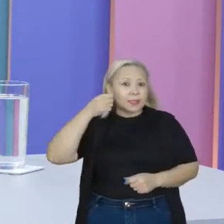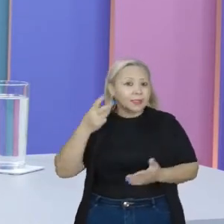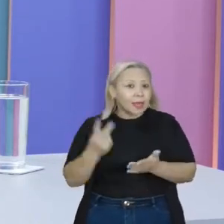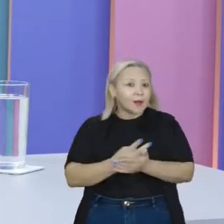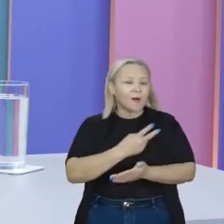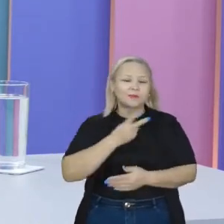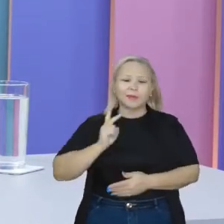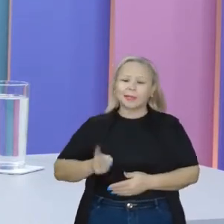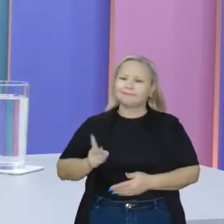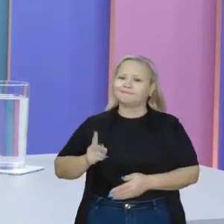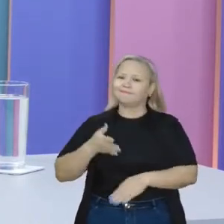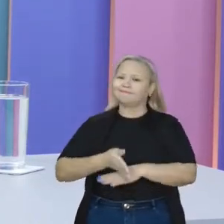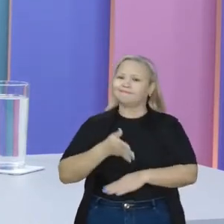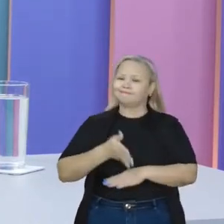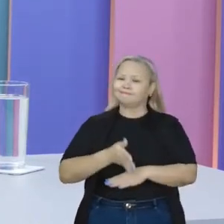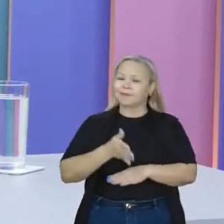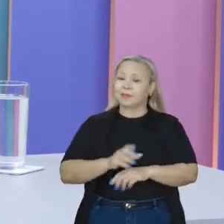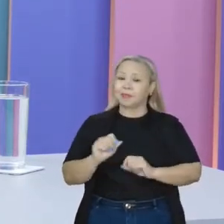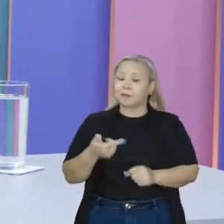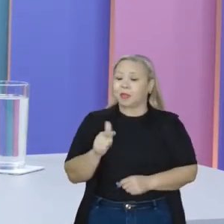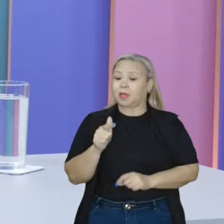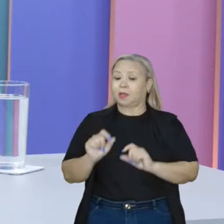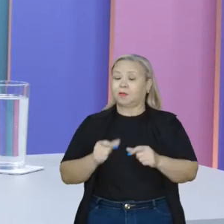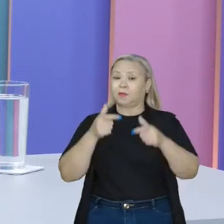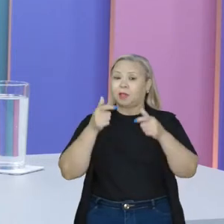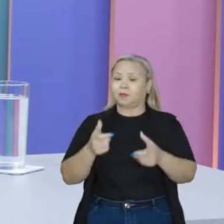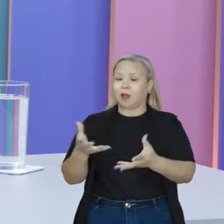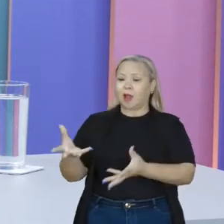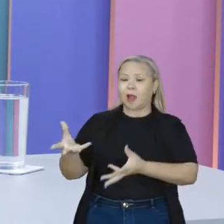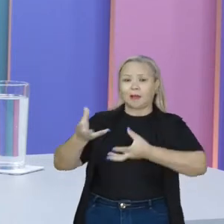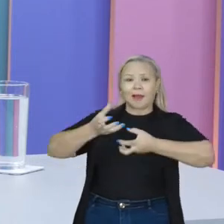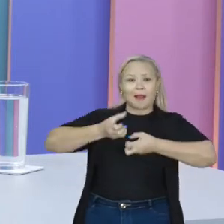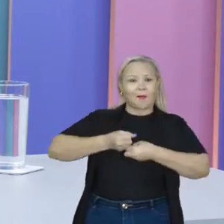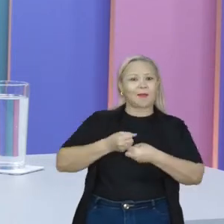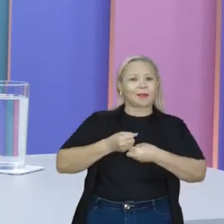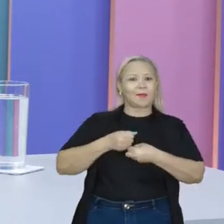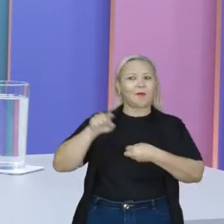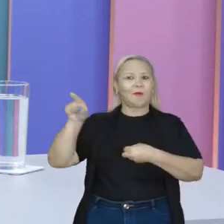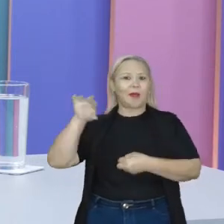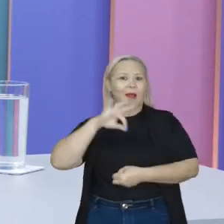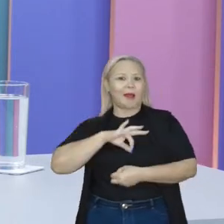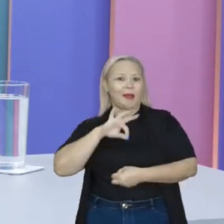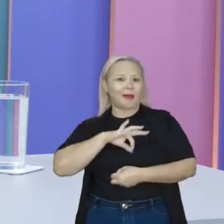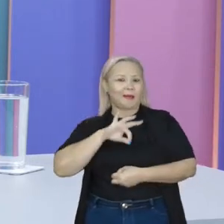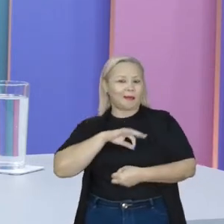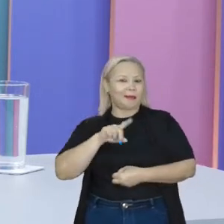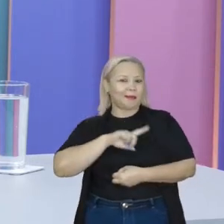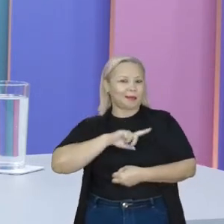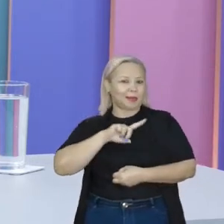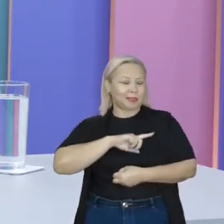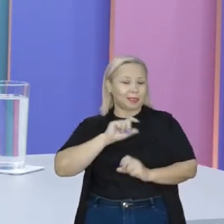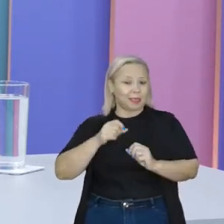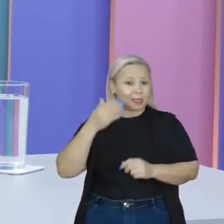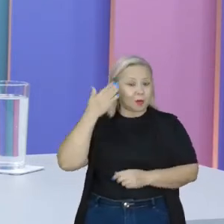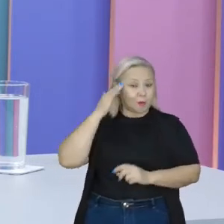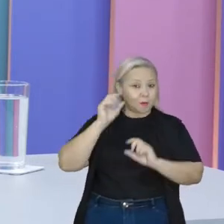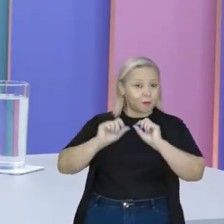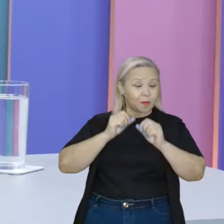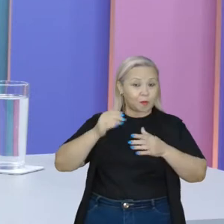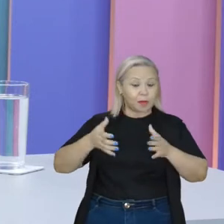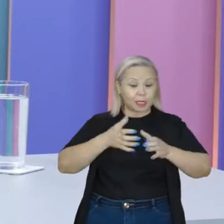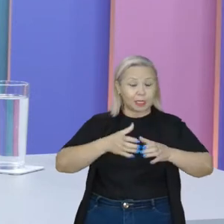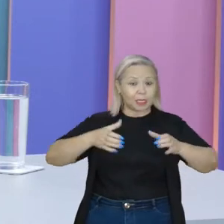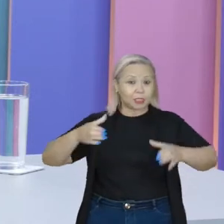muita frequência, porque não tem um espaço acolhedor, né? E que compreenda a dimensão do racismo e do